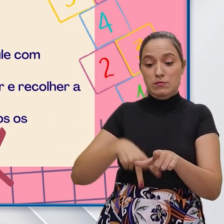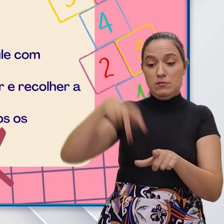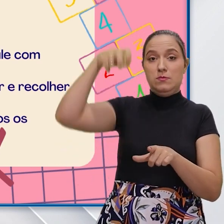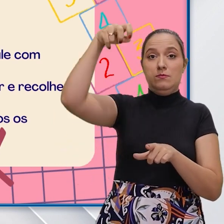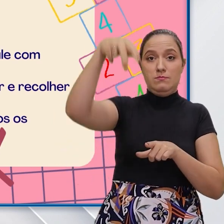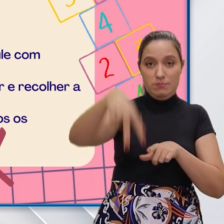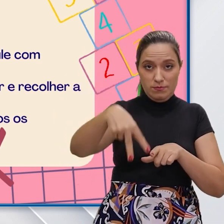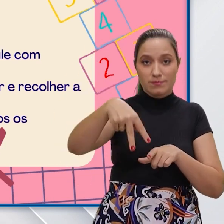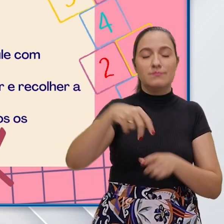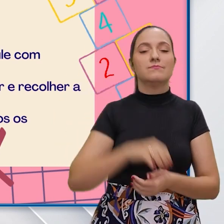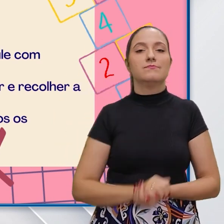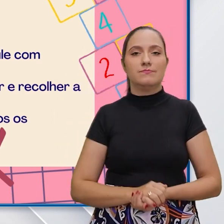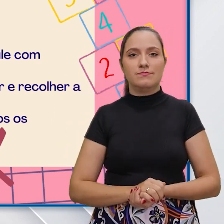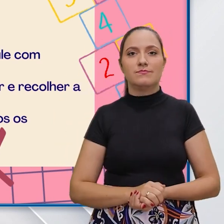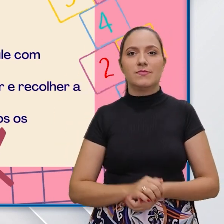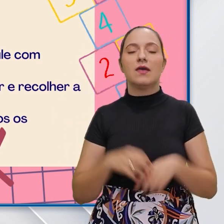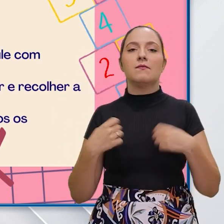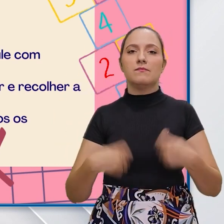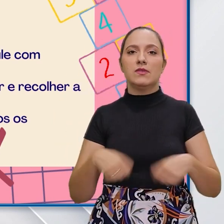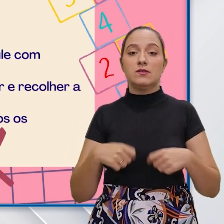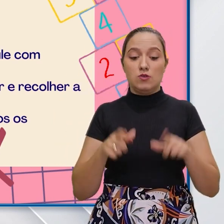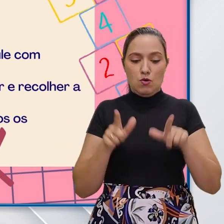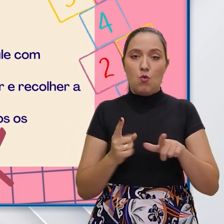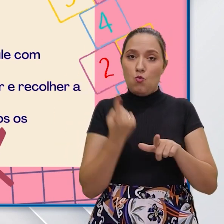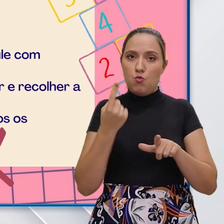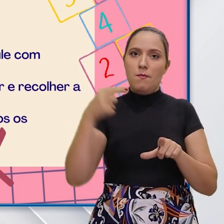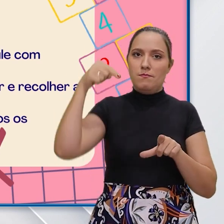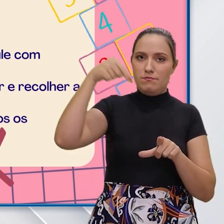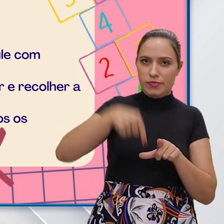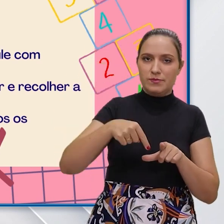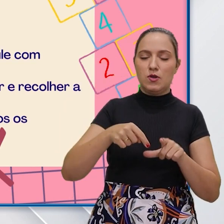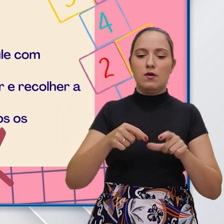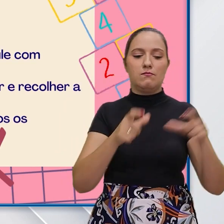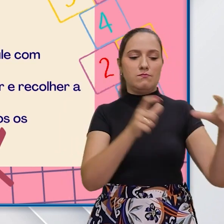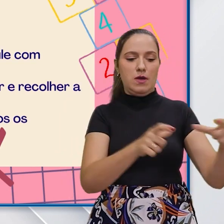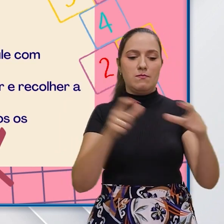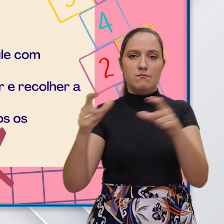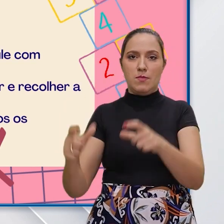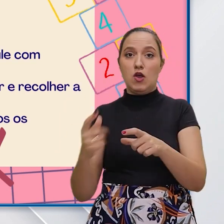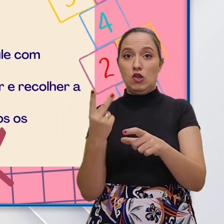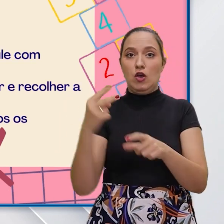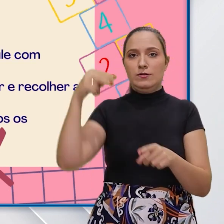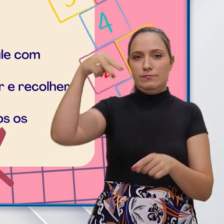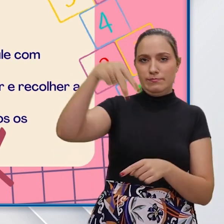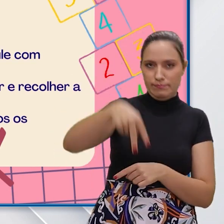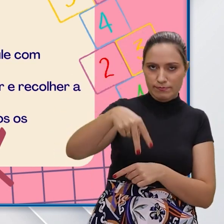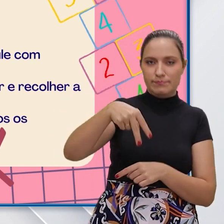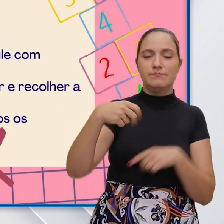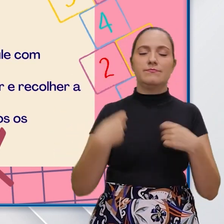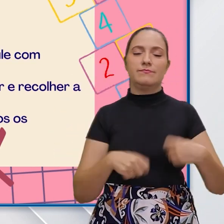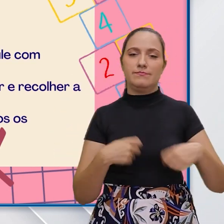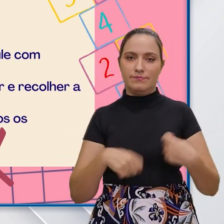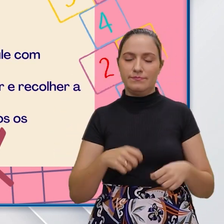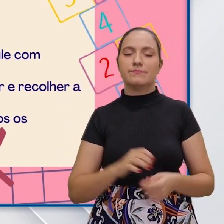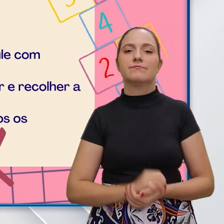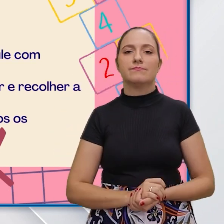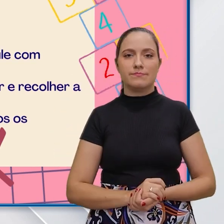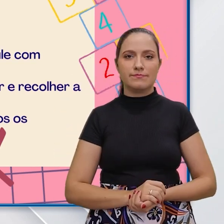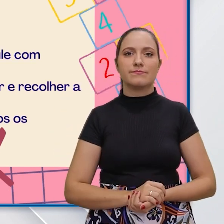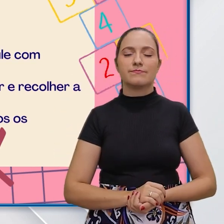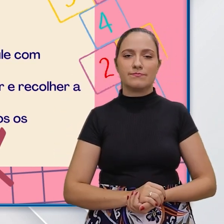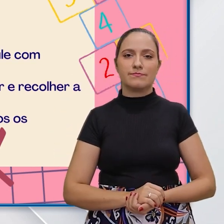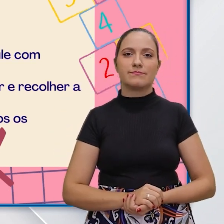Pule com um pé nos quadrados com uma casa. Pule com os 2 pés